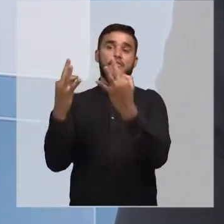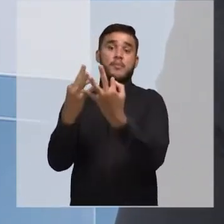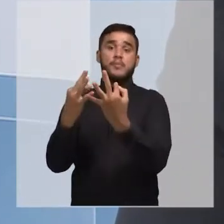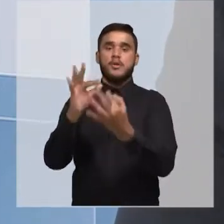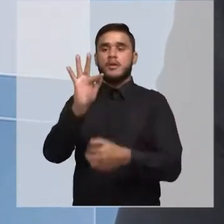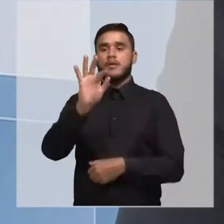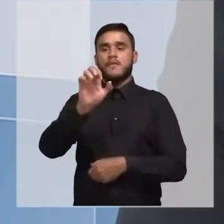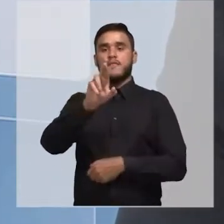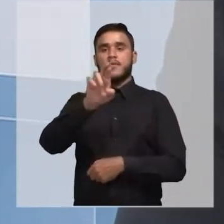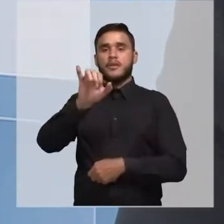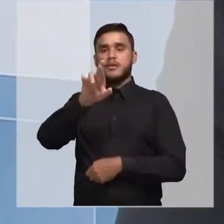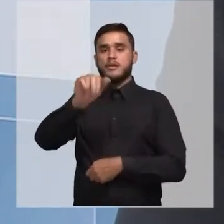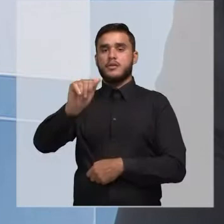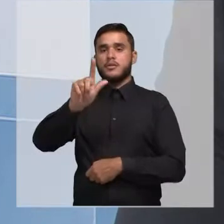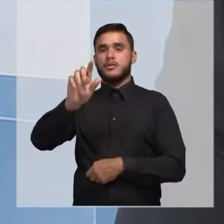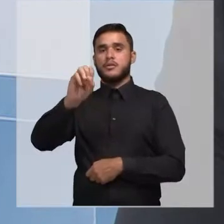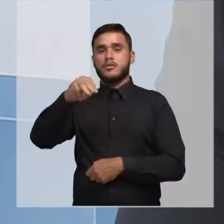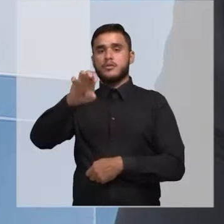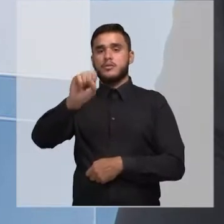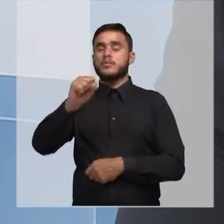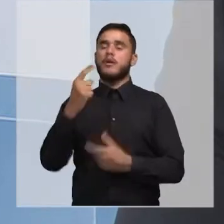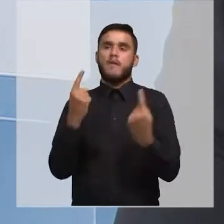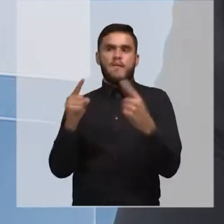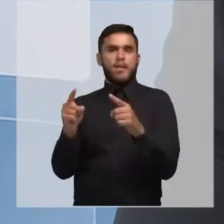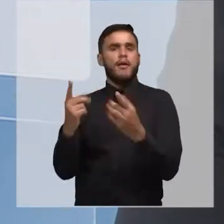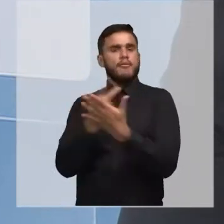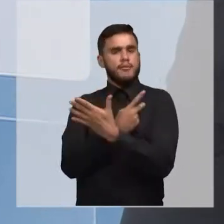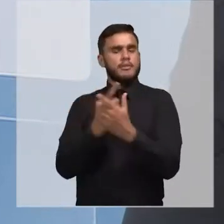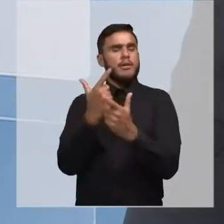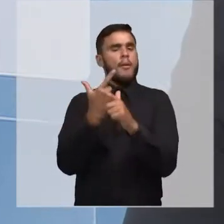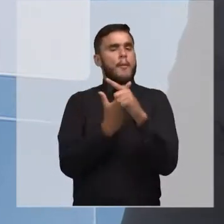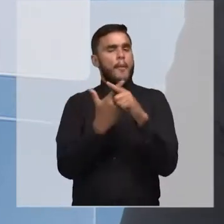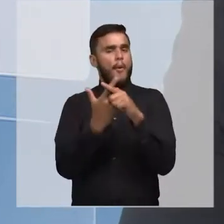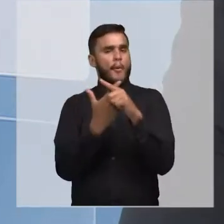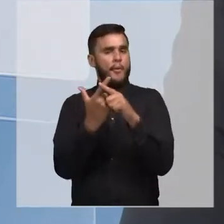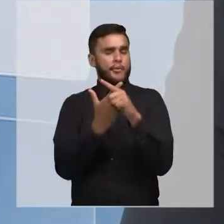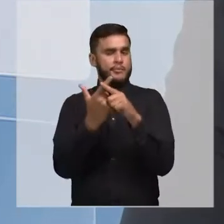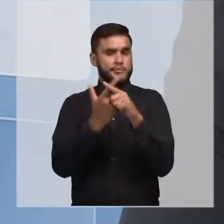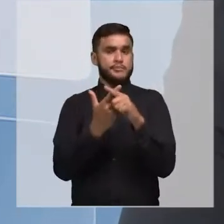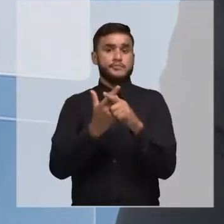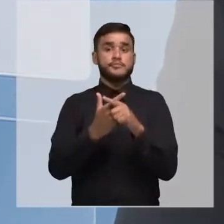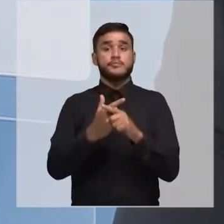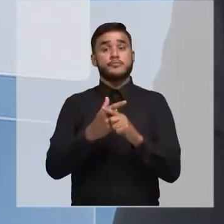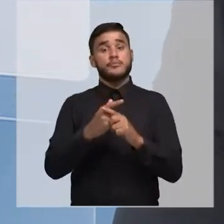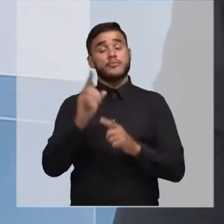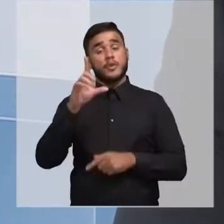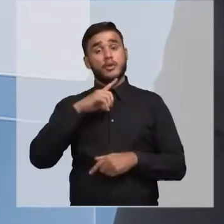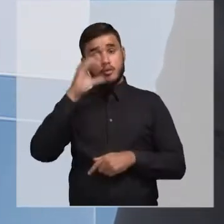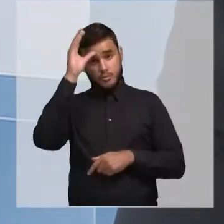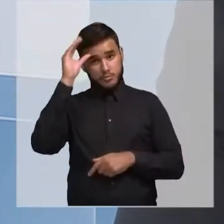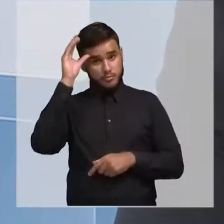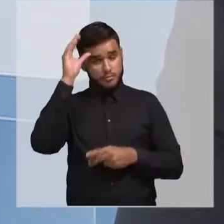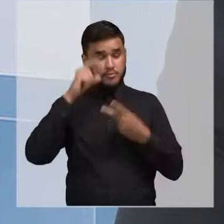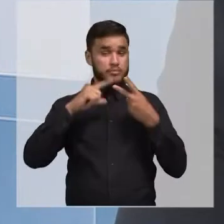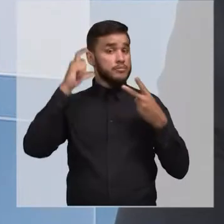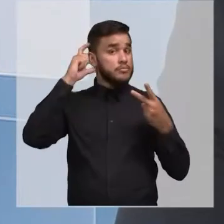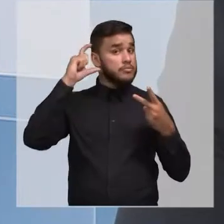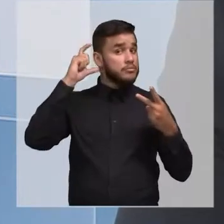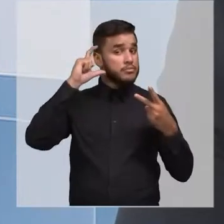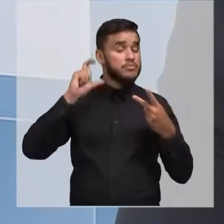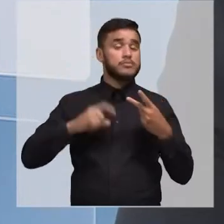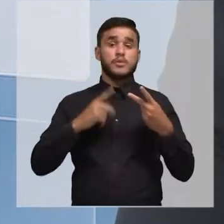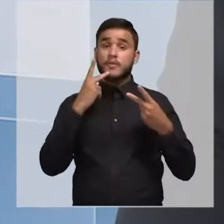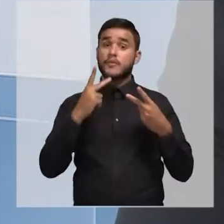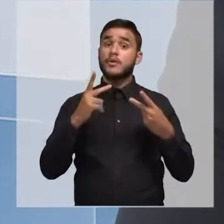E problemas com o PT, leia-se contra o Camilo e contra o Cid. Noticiaram essa semana que o